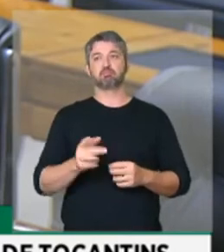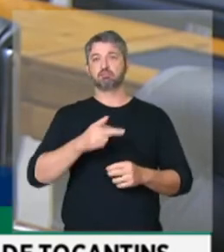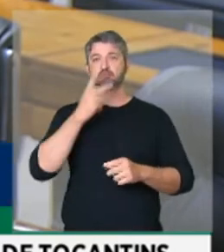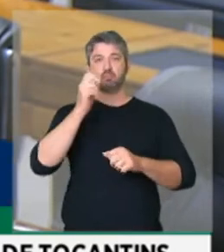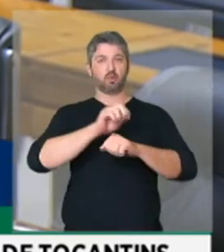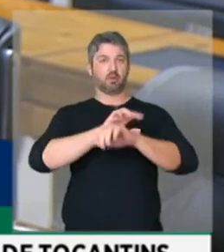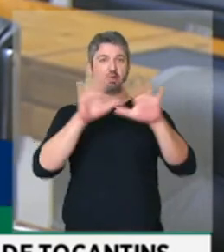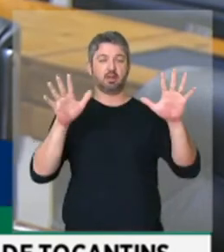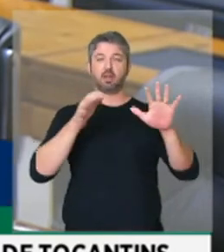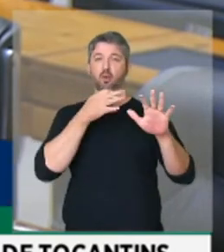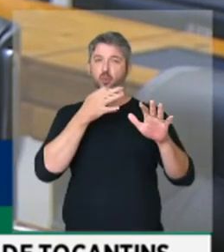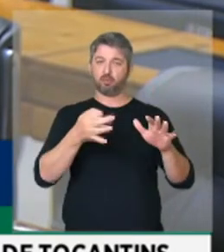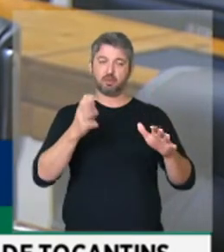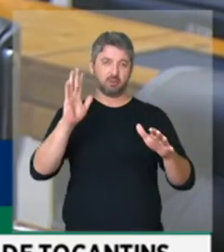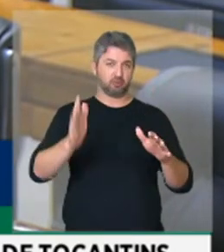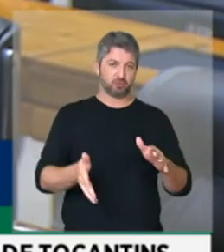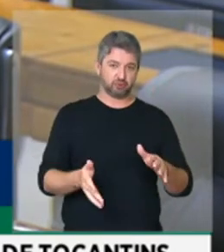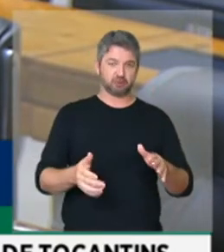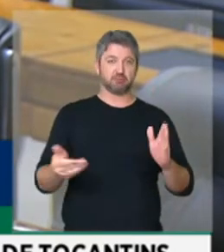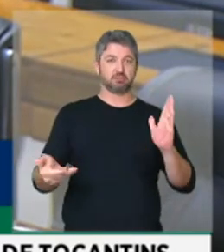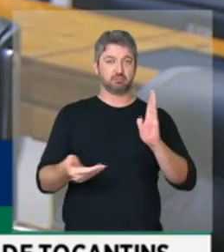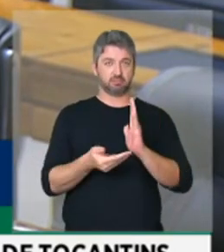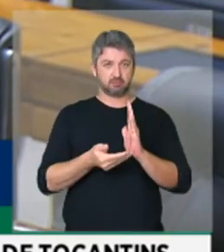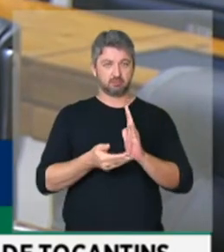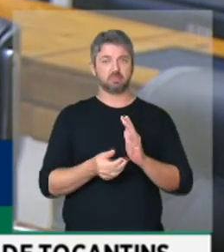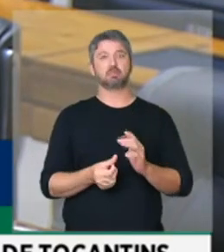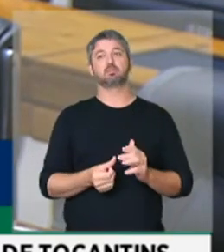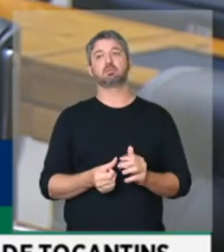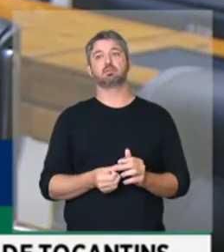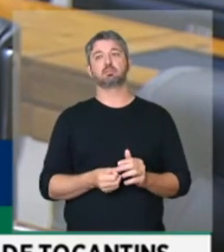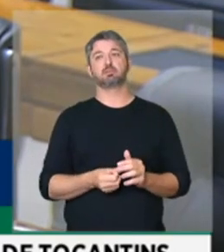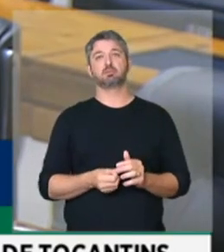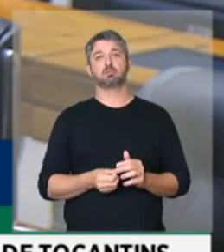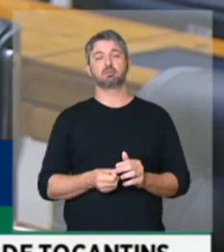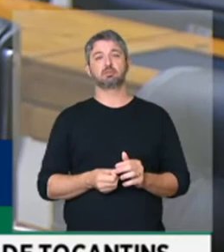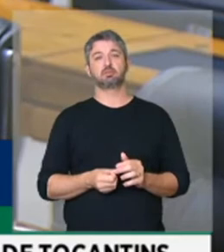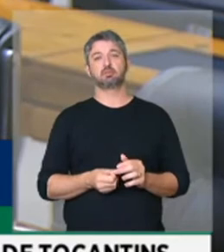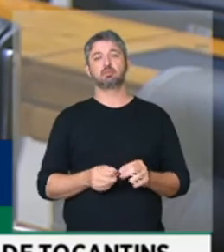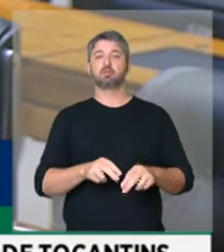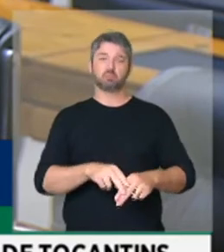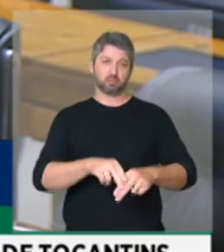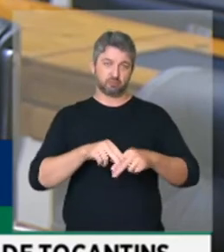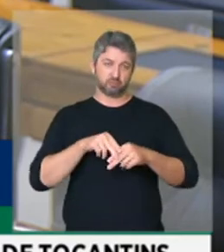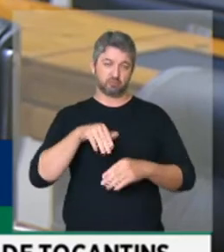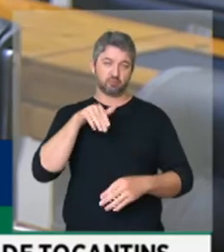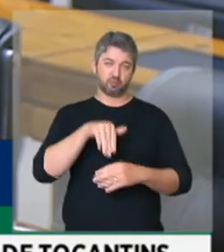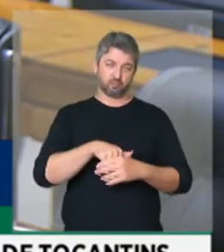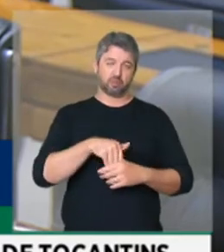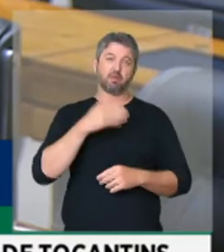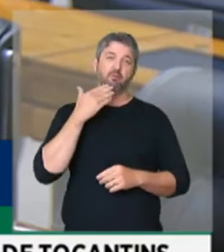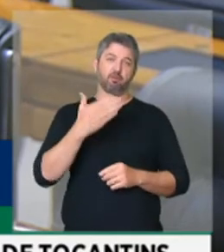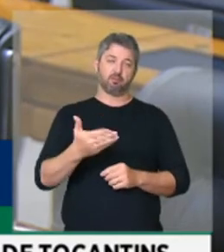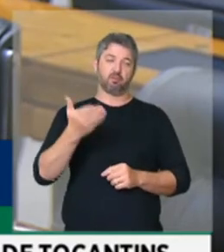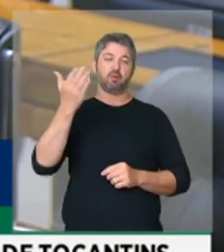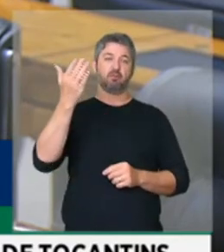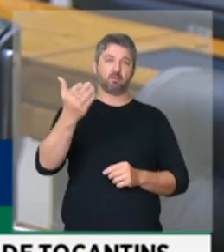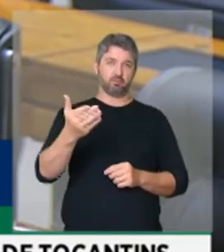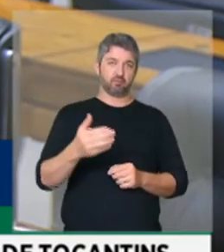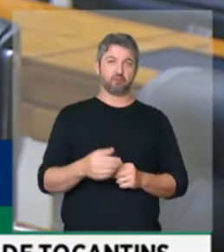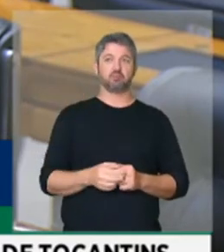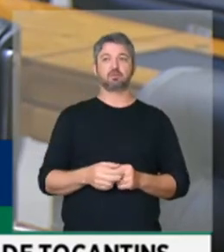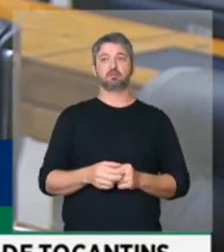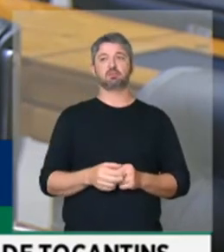a posição da Câmara dos Deputados e, dessa forma, vota favorável à quebra